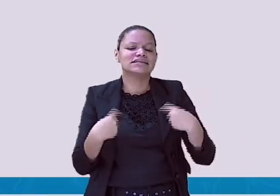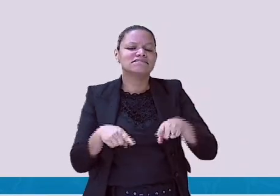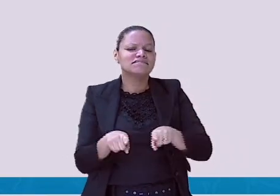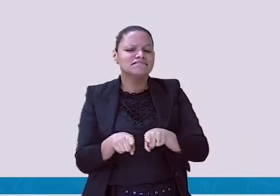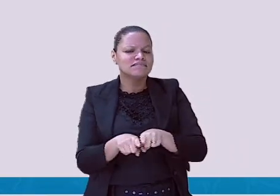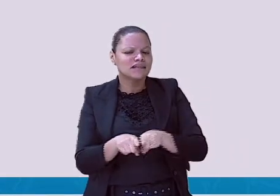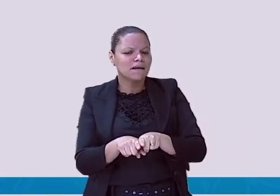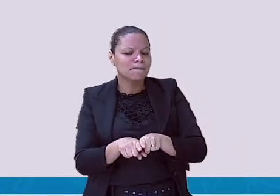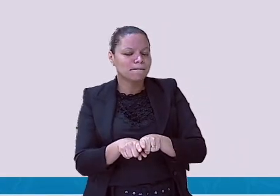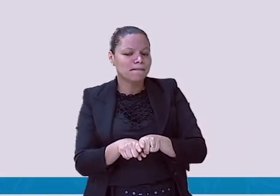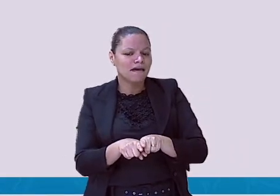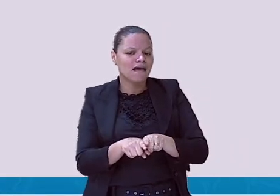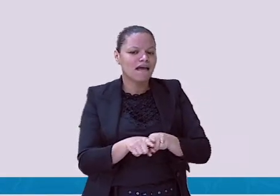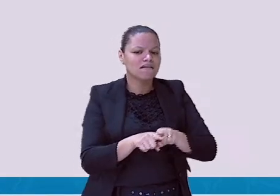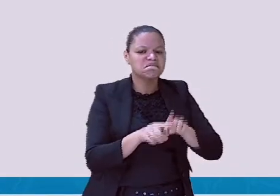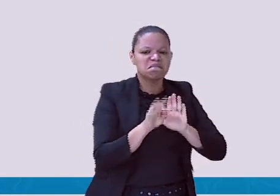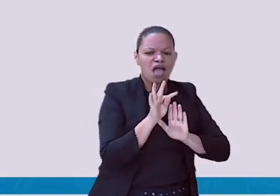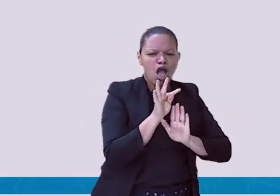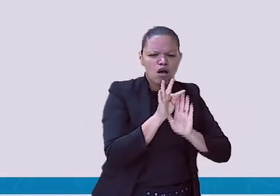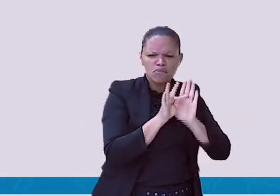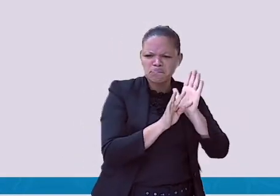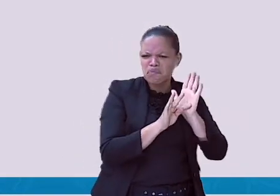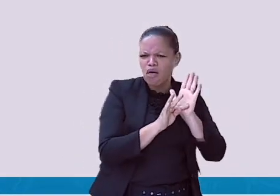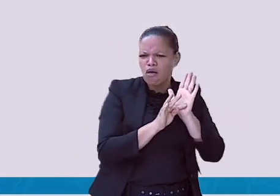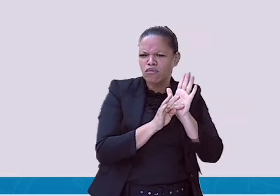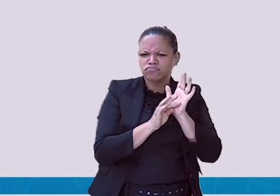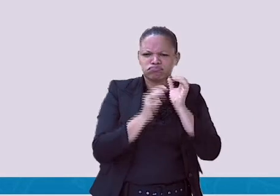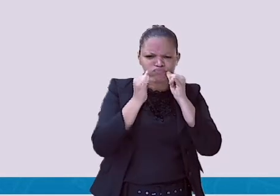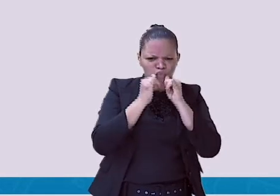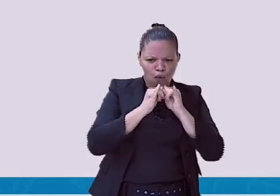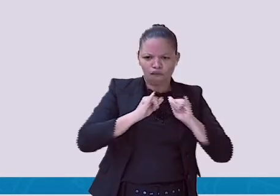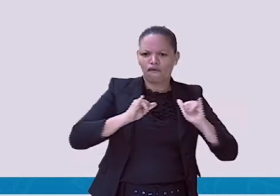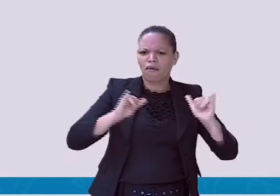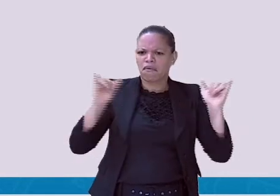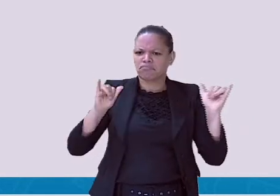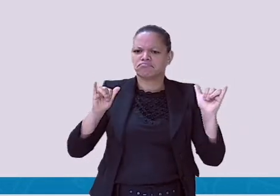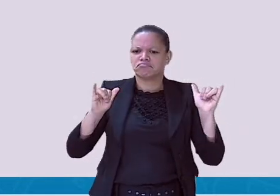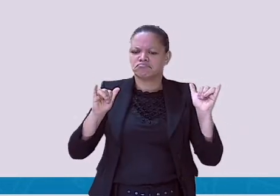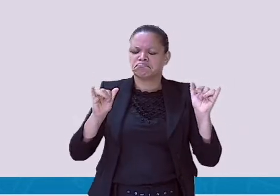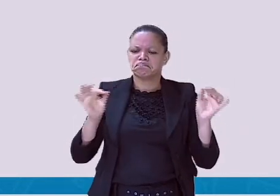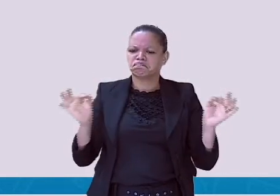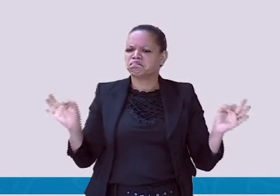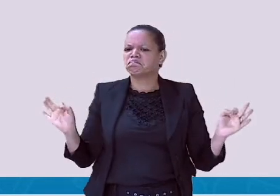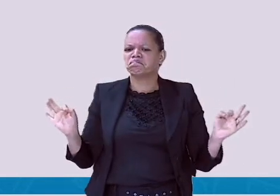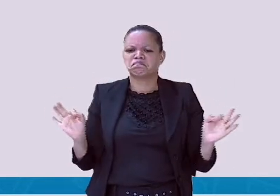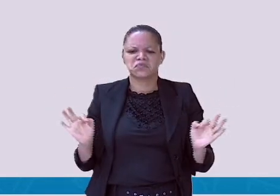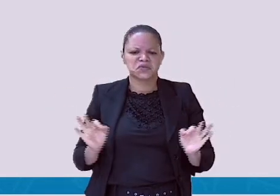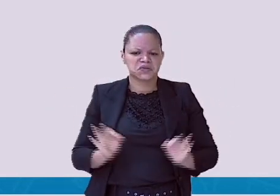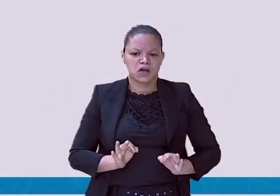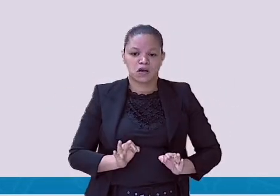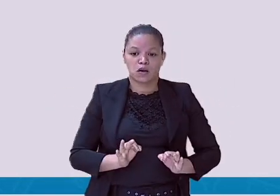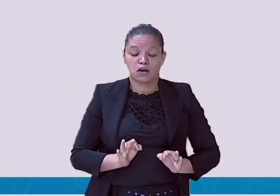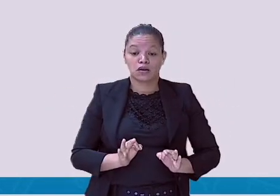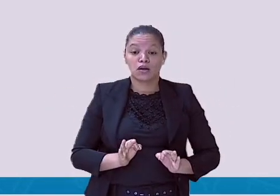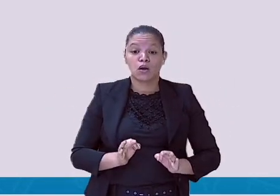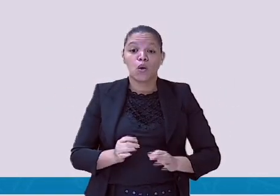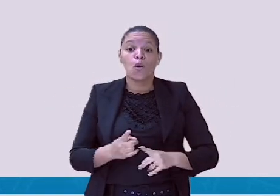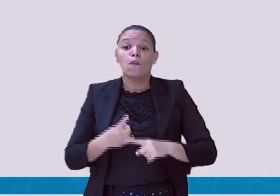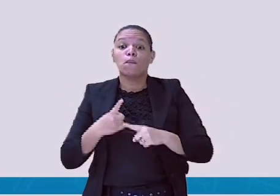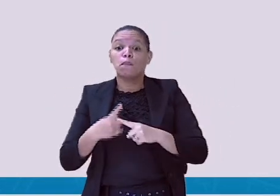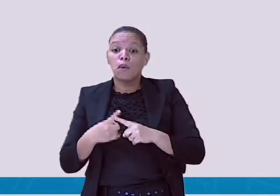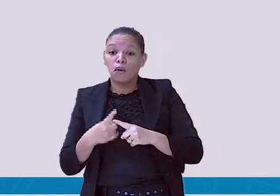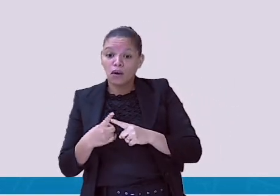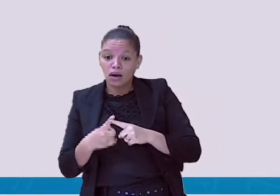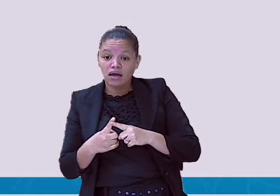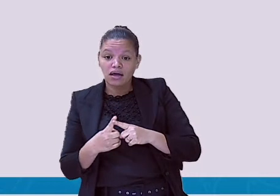conclusão exata. Ele é um texto que traz uma informação. Ele tem um estudo para chegar